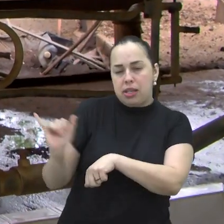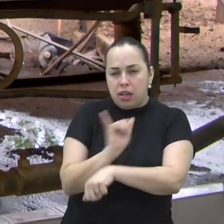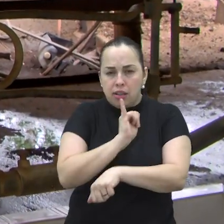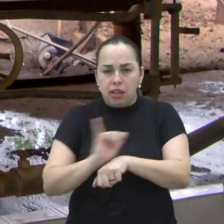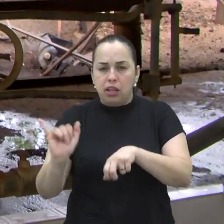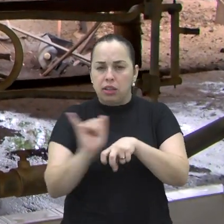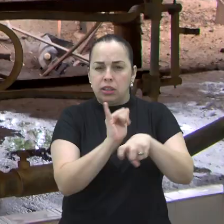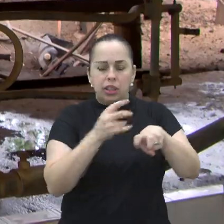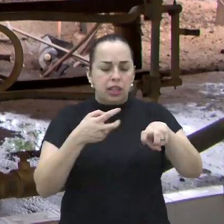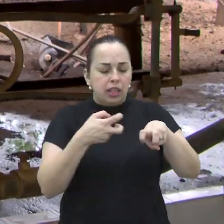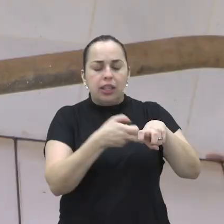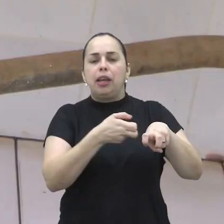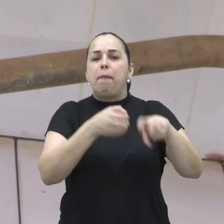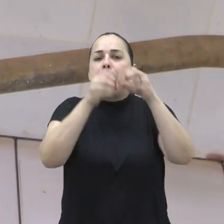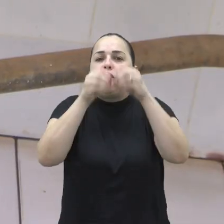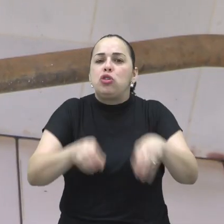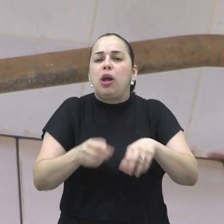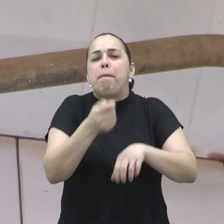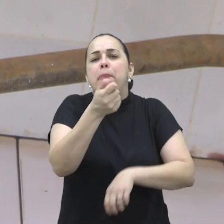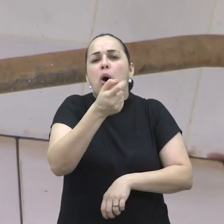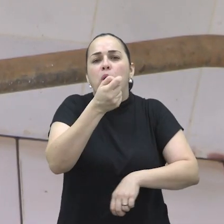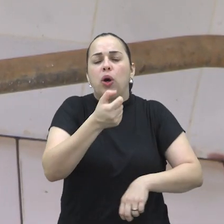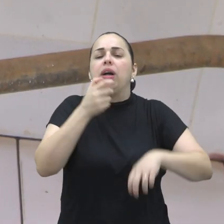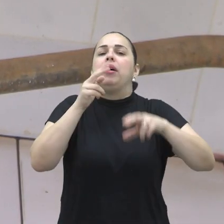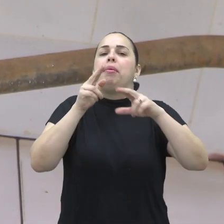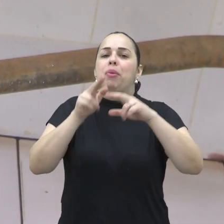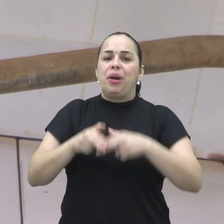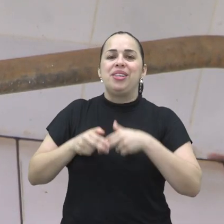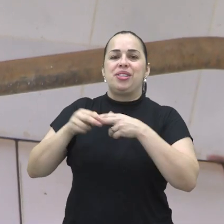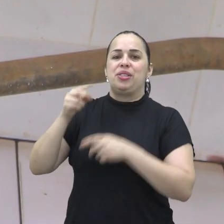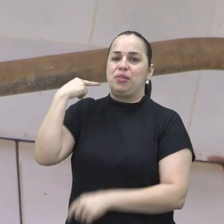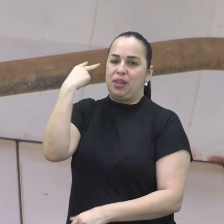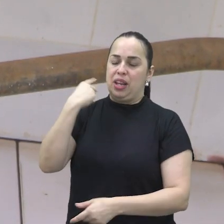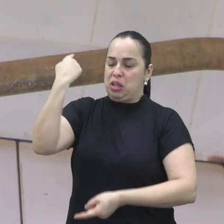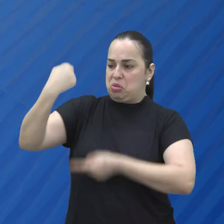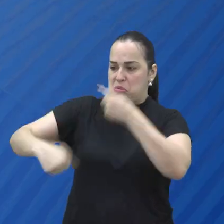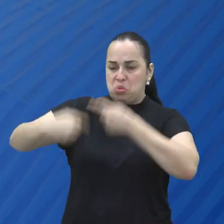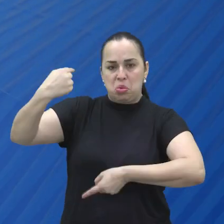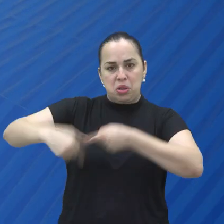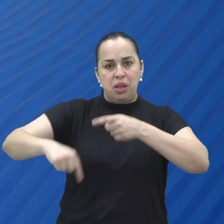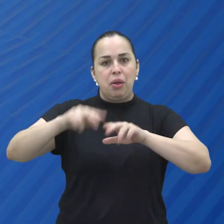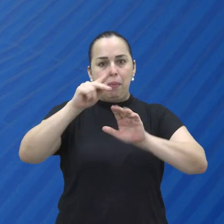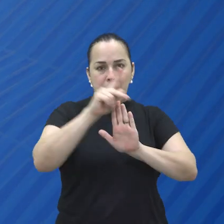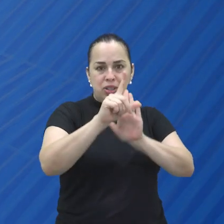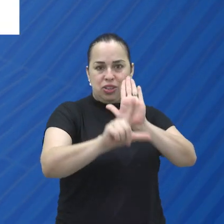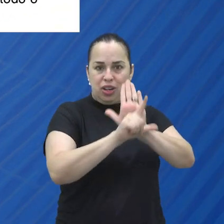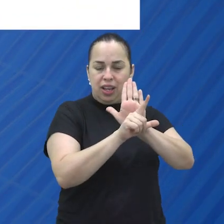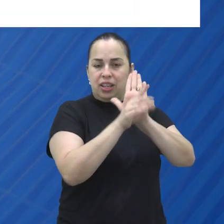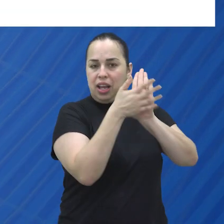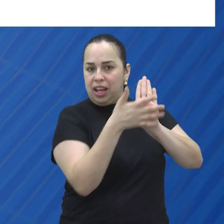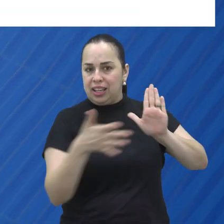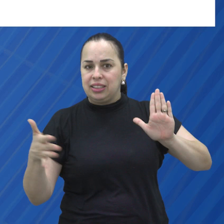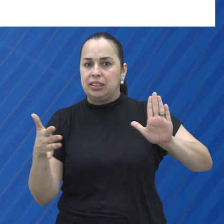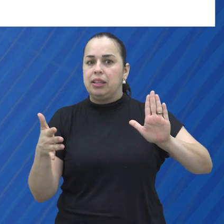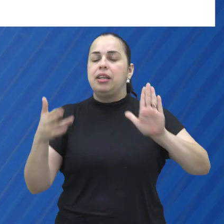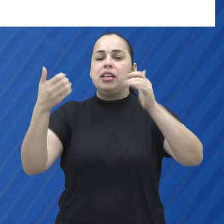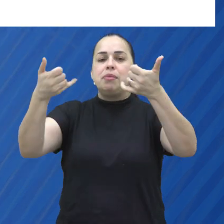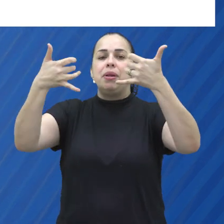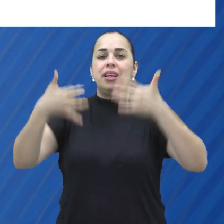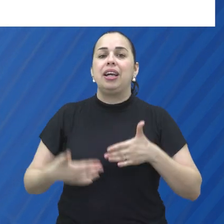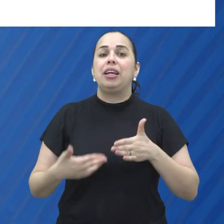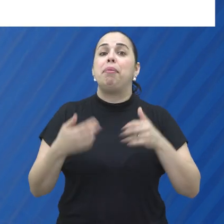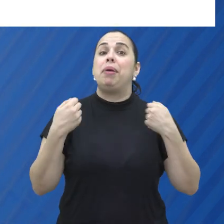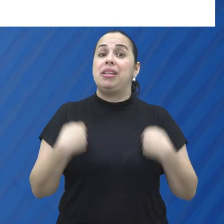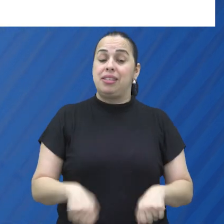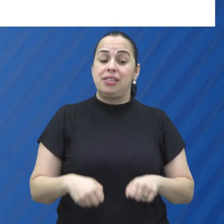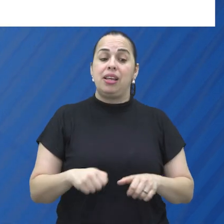invasivas no trato com os animais é assunto debatido com frequência pelos vereadores. Um projeto de lei em tramitação determina regras